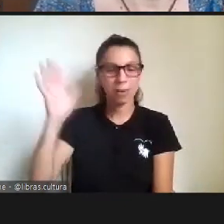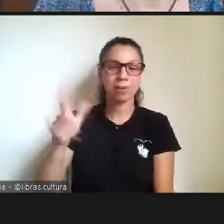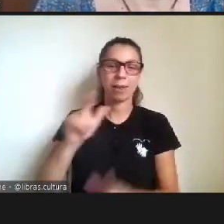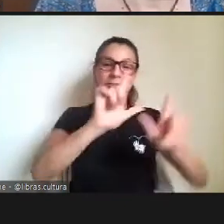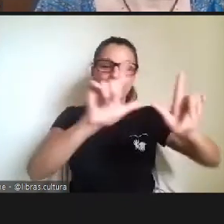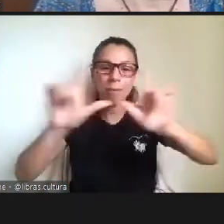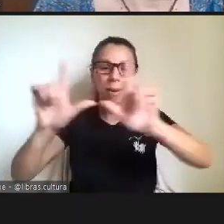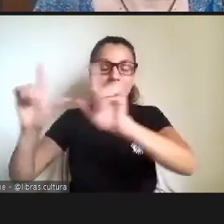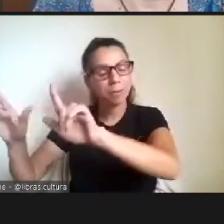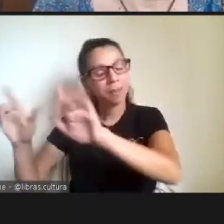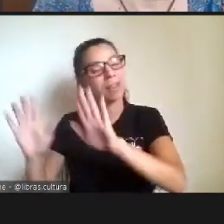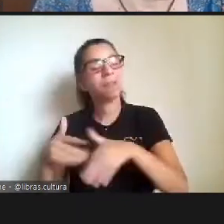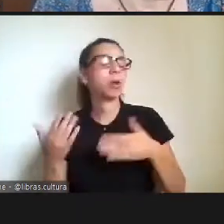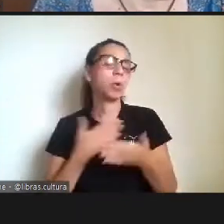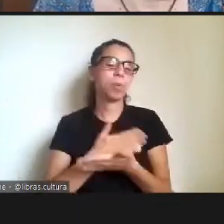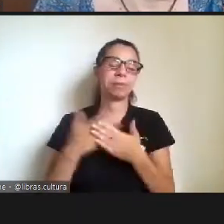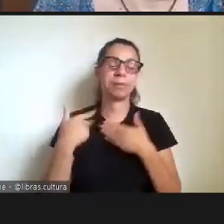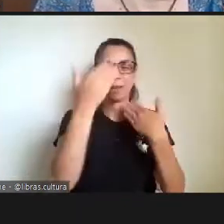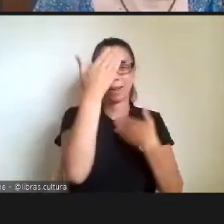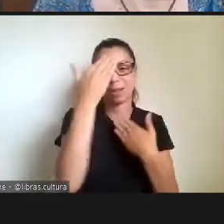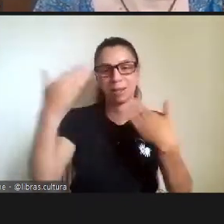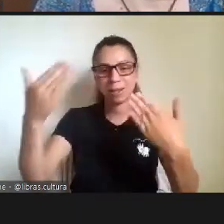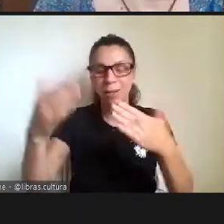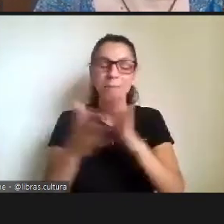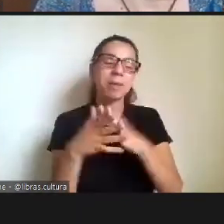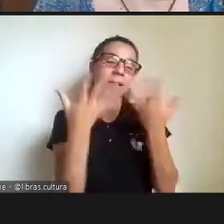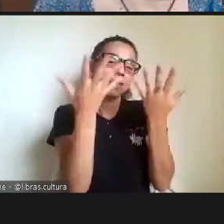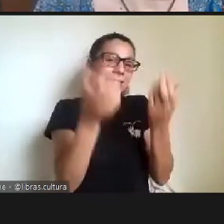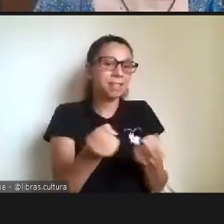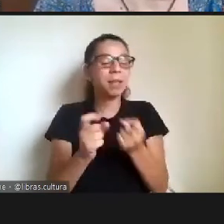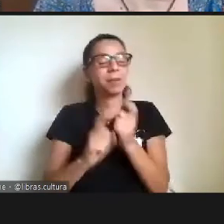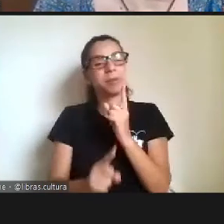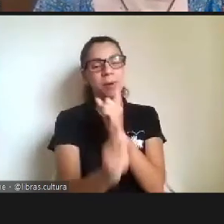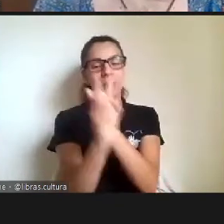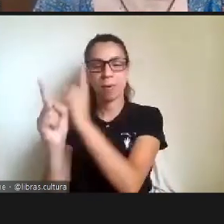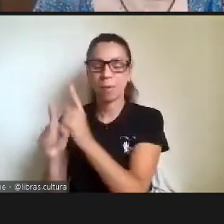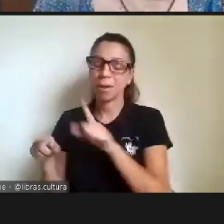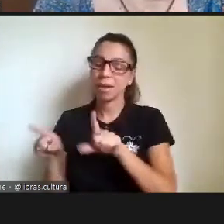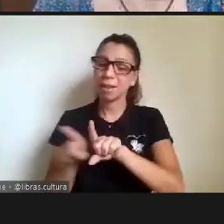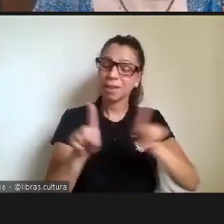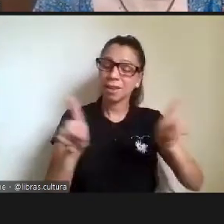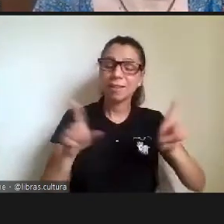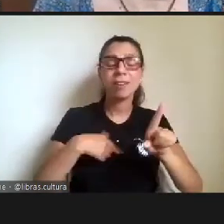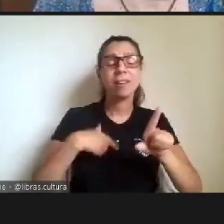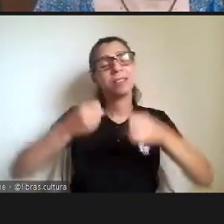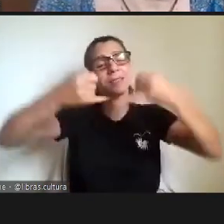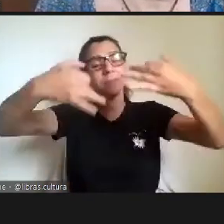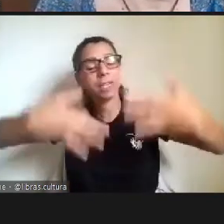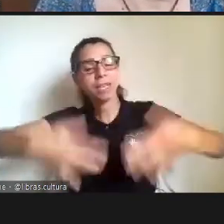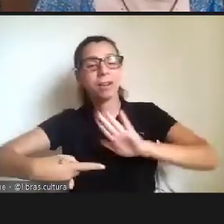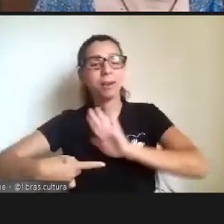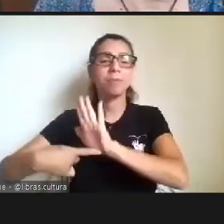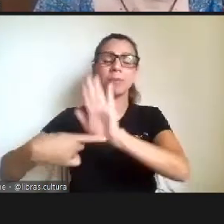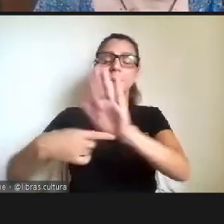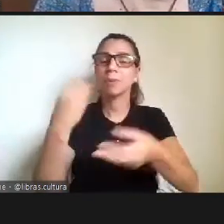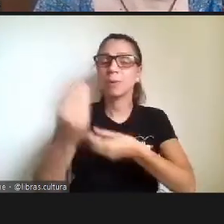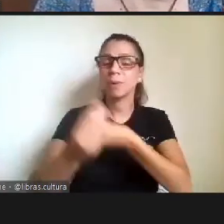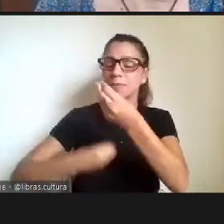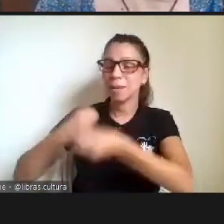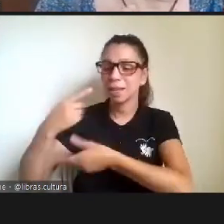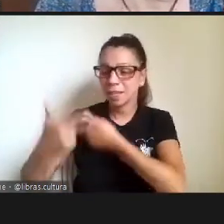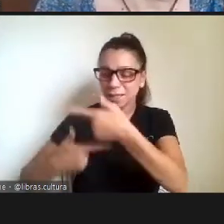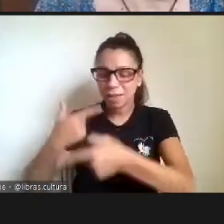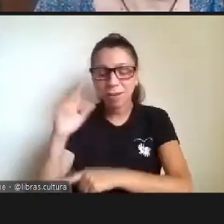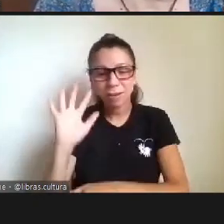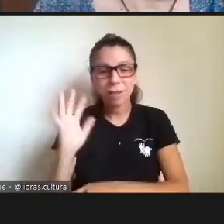tela, já agradecendo todo mundo por ter topado esse encontro, e dizer um pouquinho mais sobre a mostra, esse trabalho que acontece,